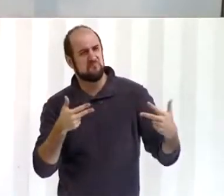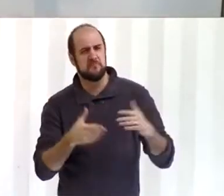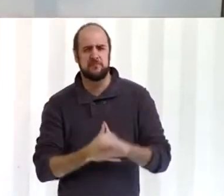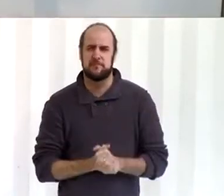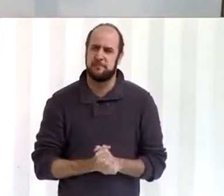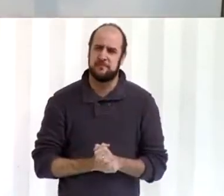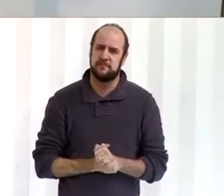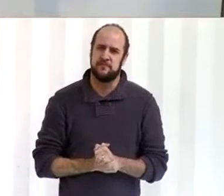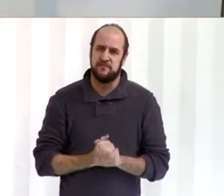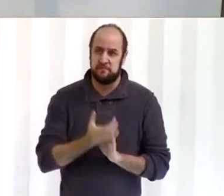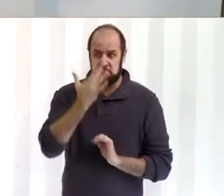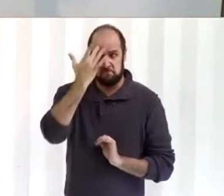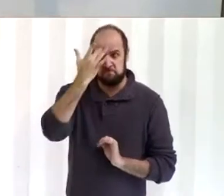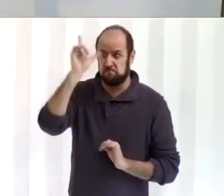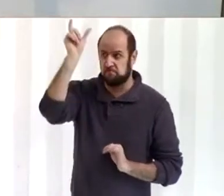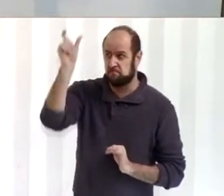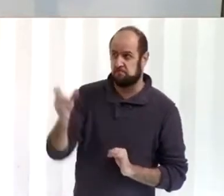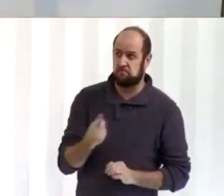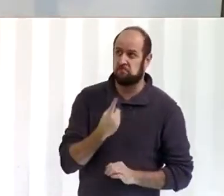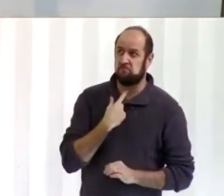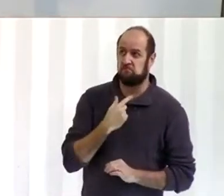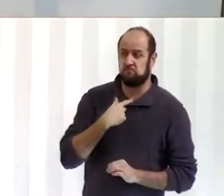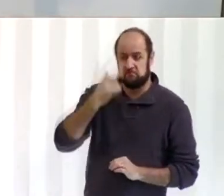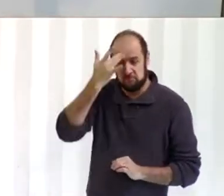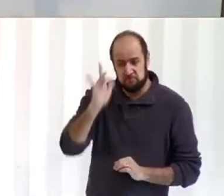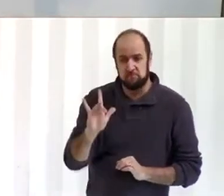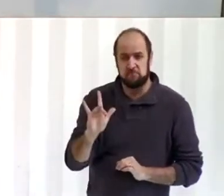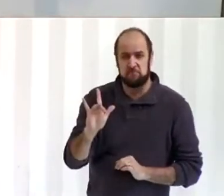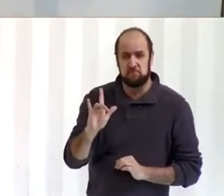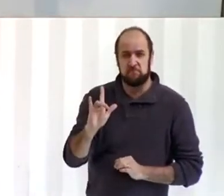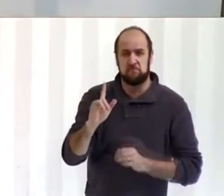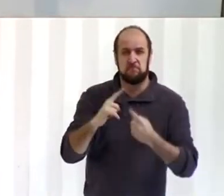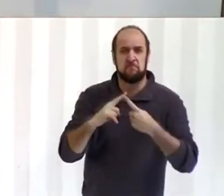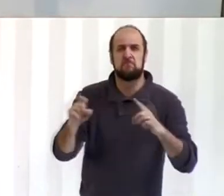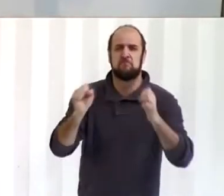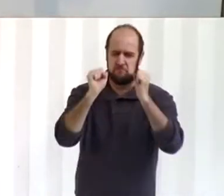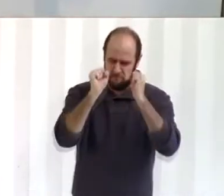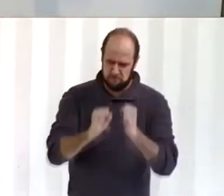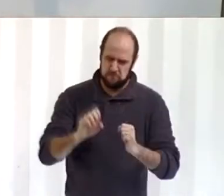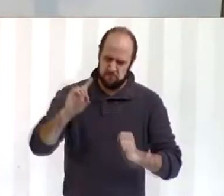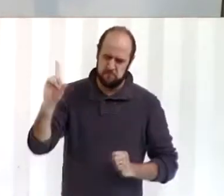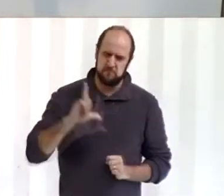Não sabemos o que Ele quer, mas poder Ele tem.